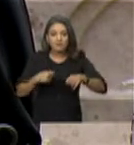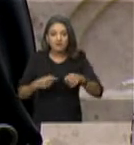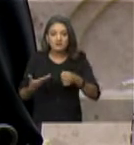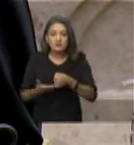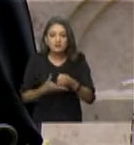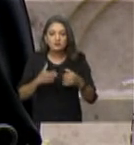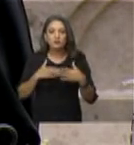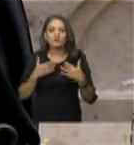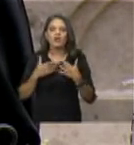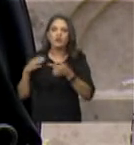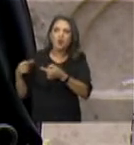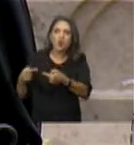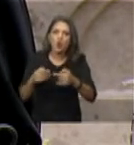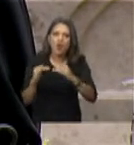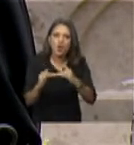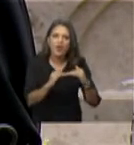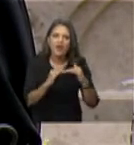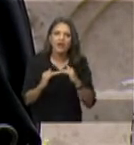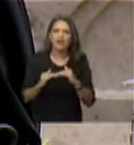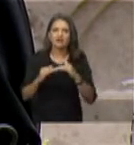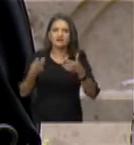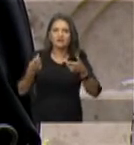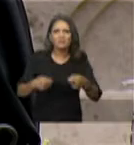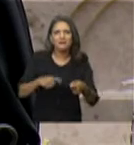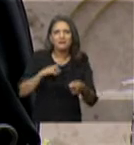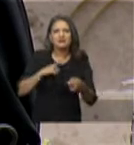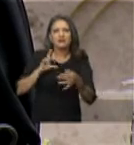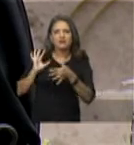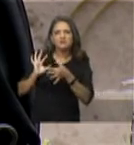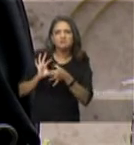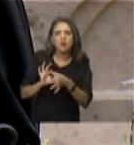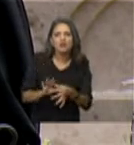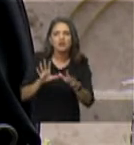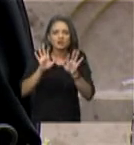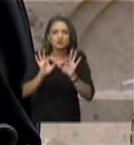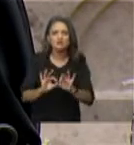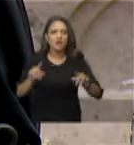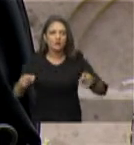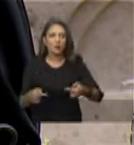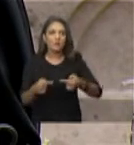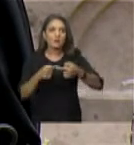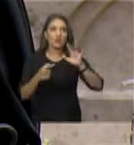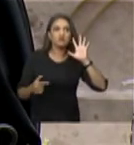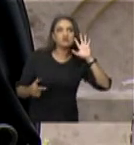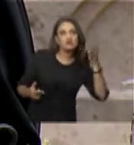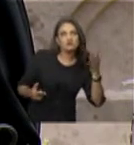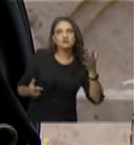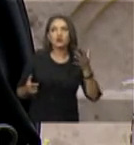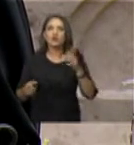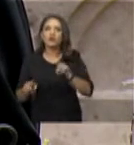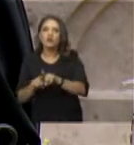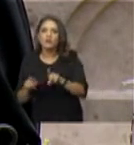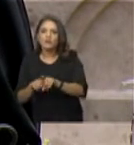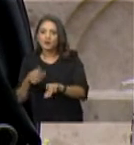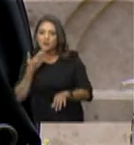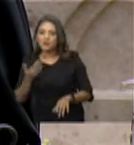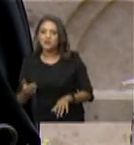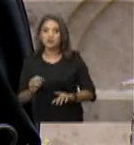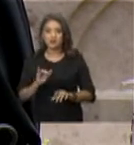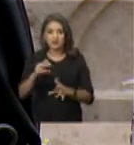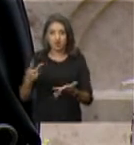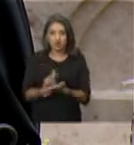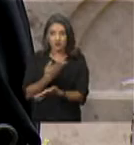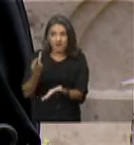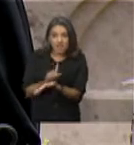da coerência processual Ou seja a fundamentação deve ser coerente com o darcismo e o fato da Essência de um erro de fato